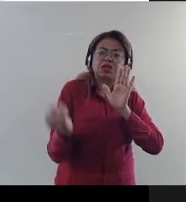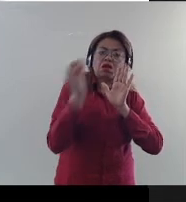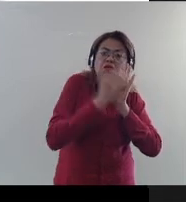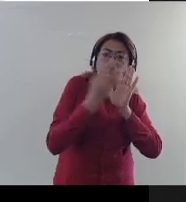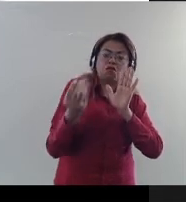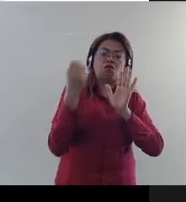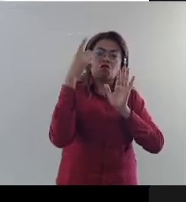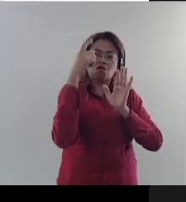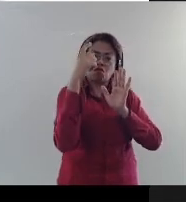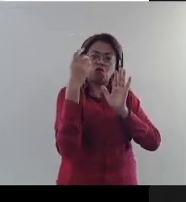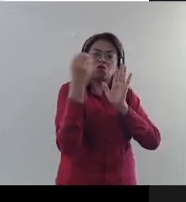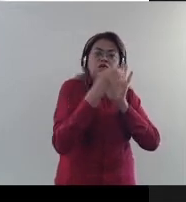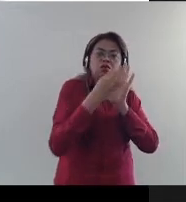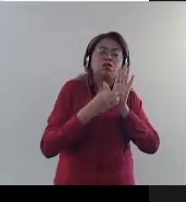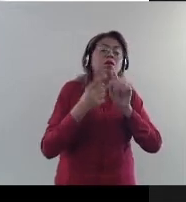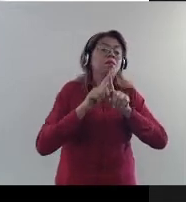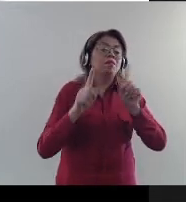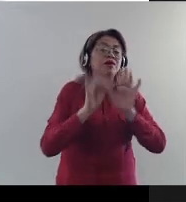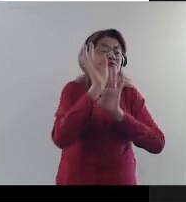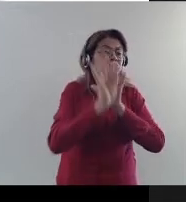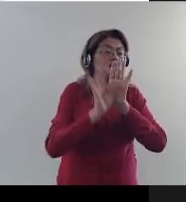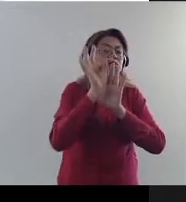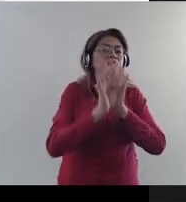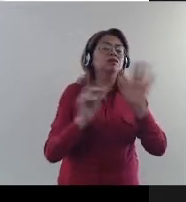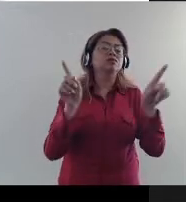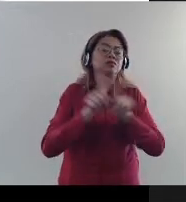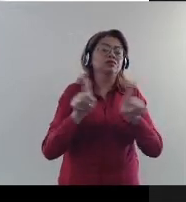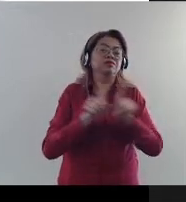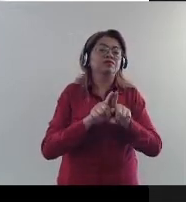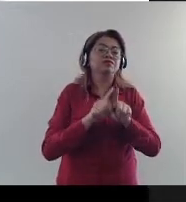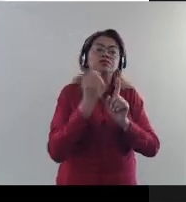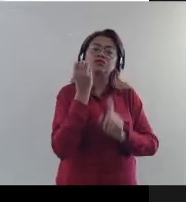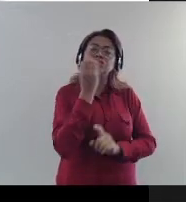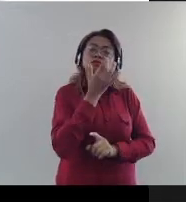também o design do texto, né? Então, você vê, é uma corzinha...